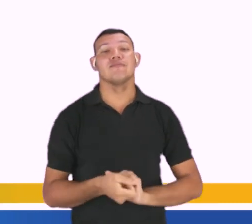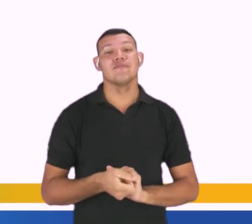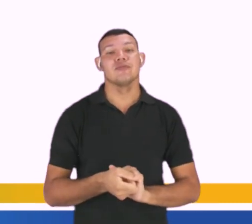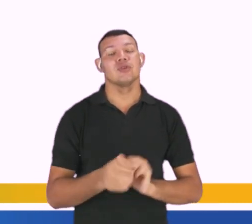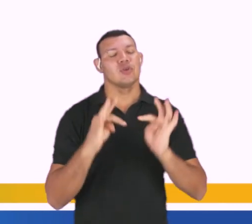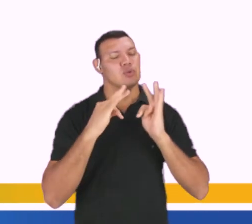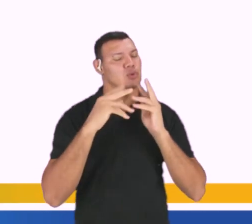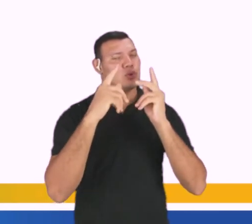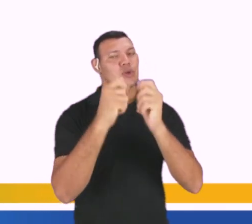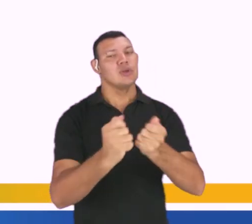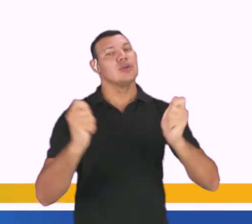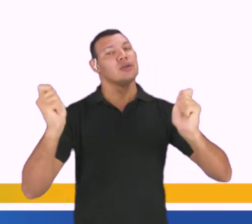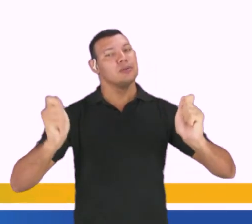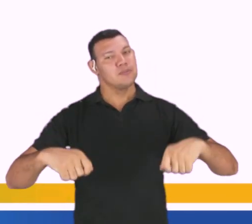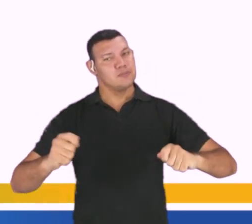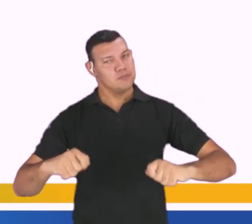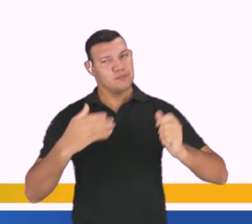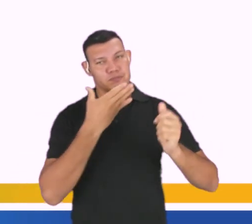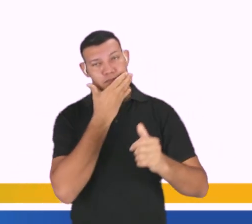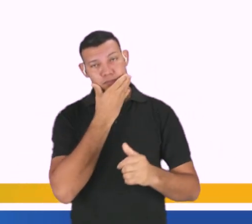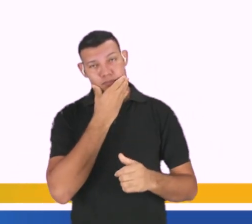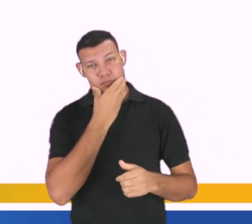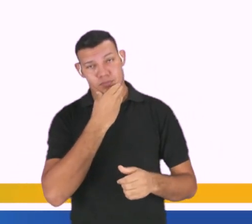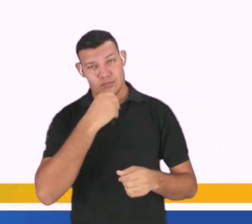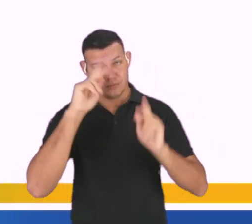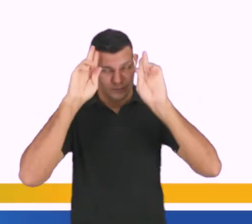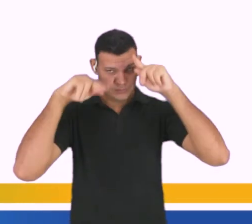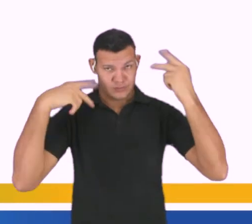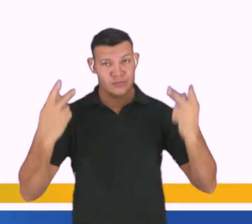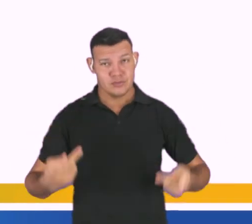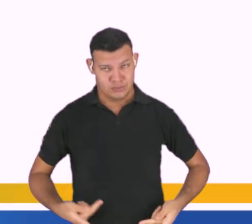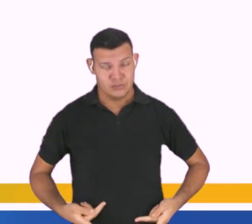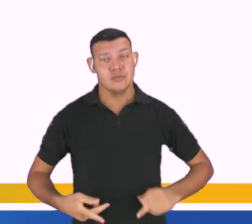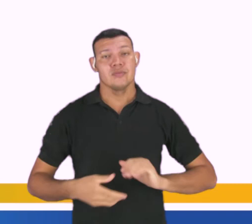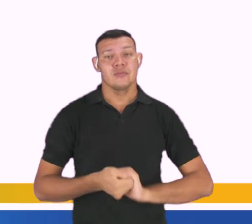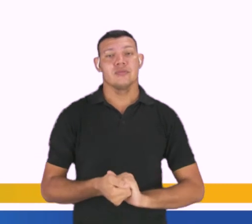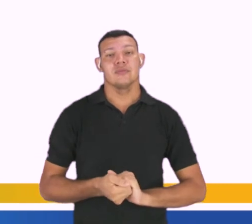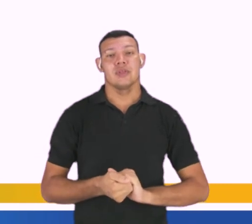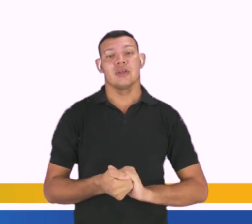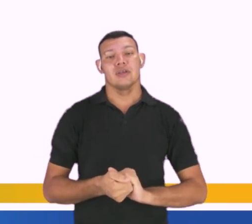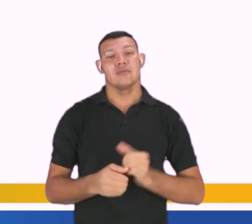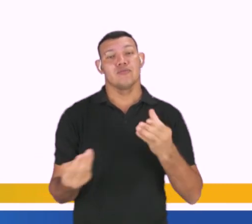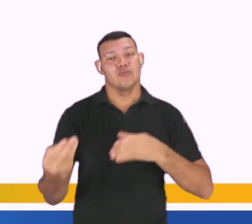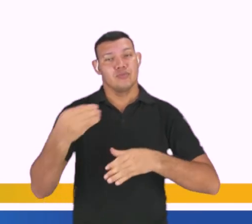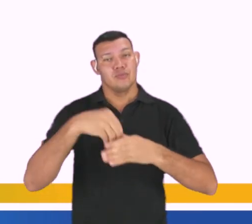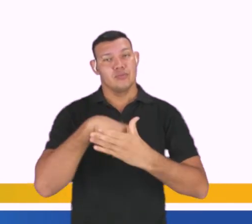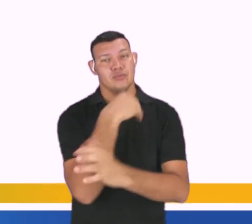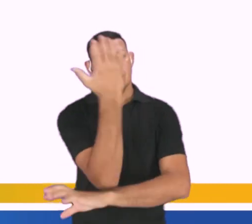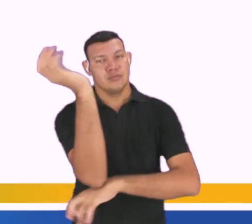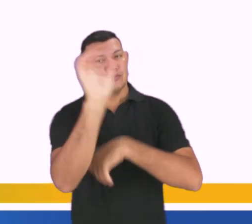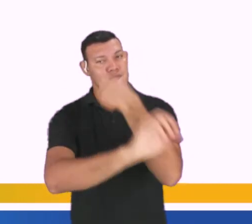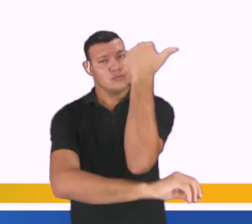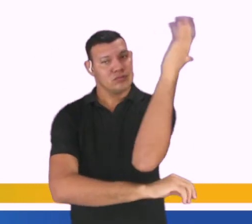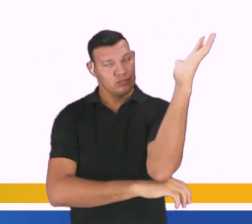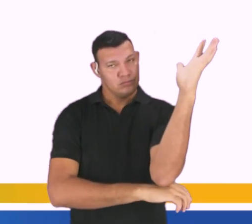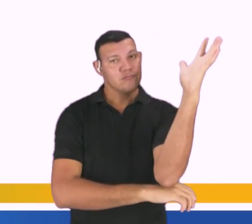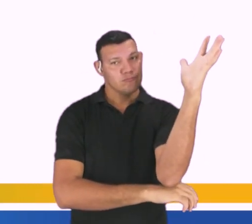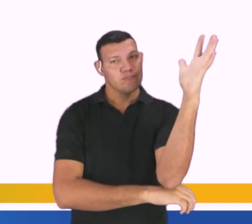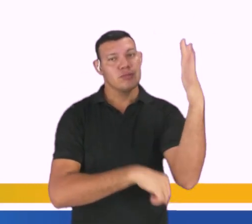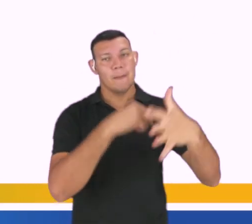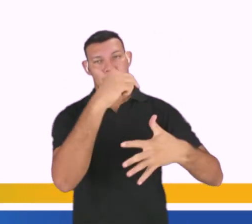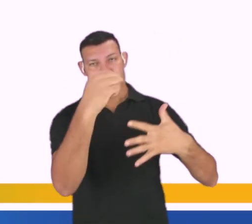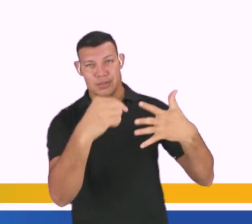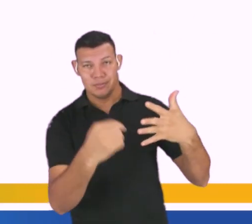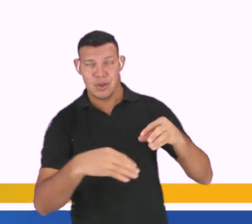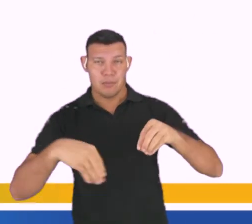que é necessário ao homem e que se encontra na natureza, dentre os quais podemos citar o solo, a água,